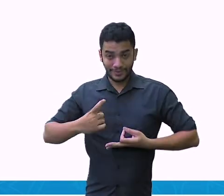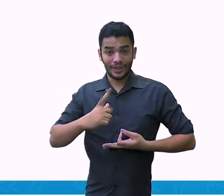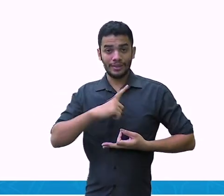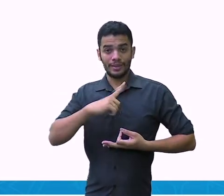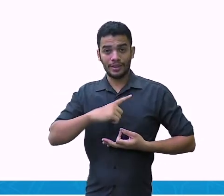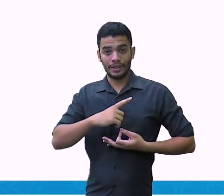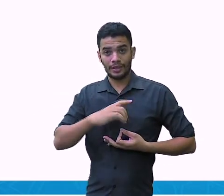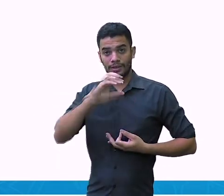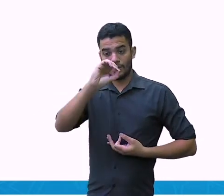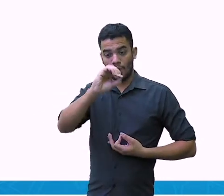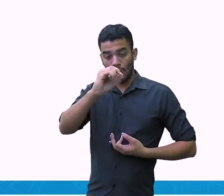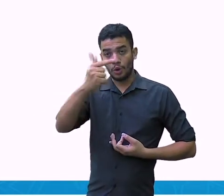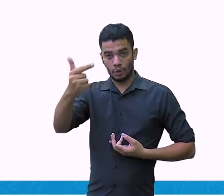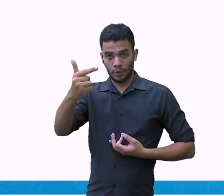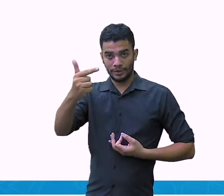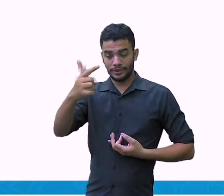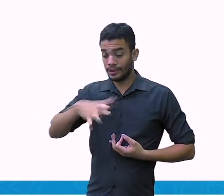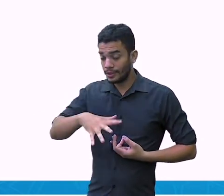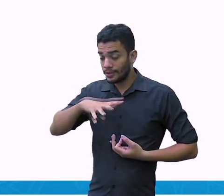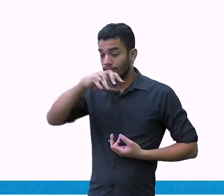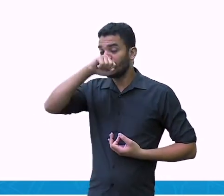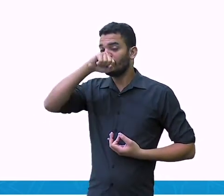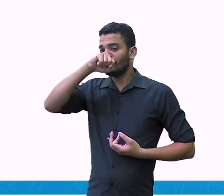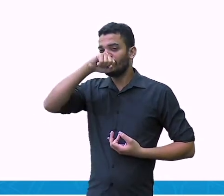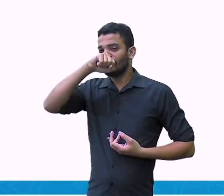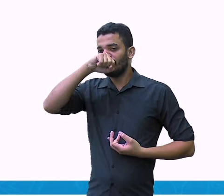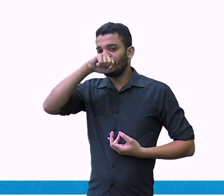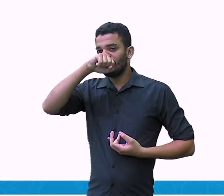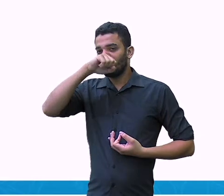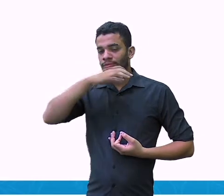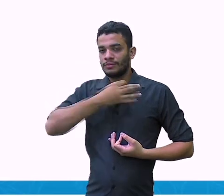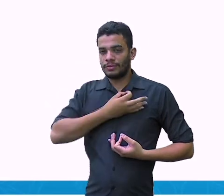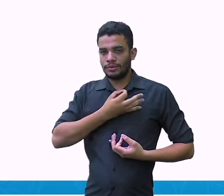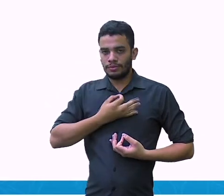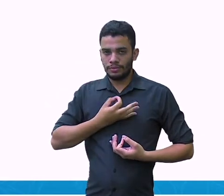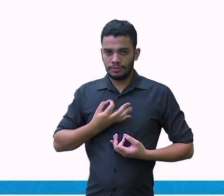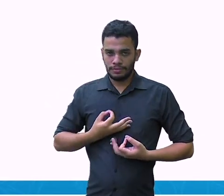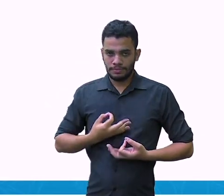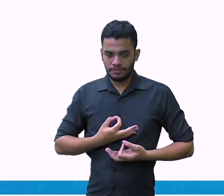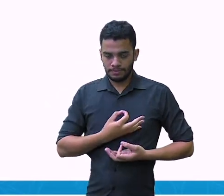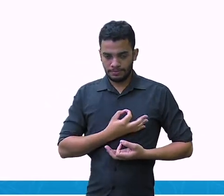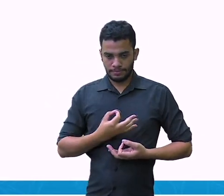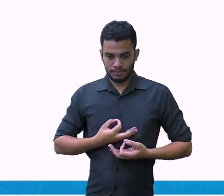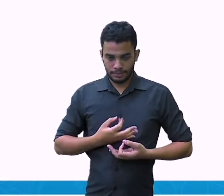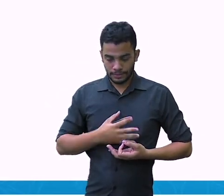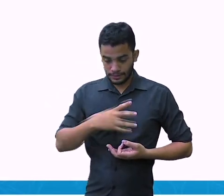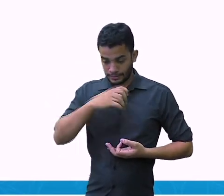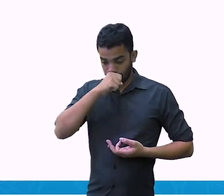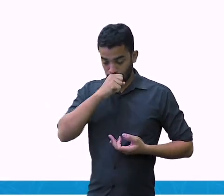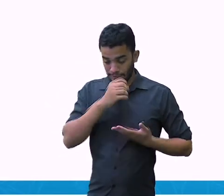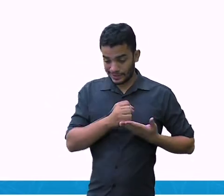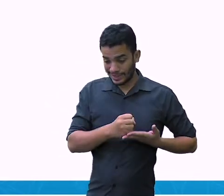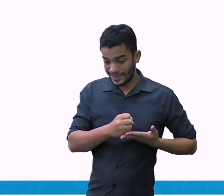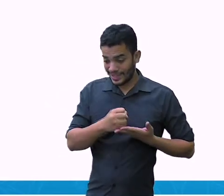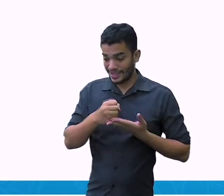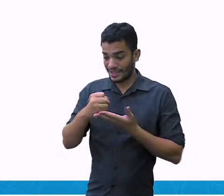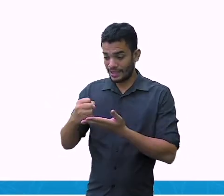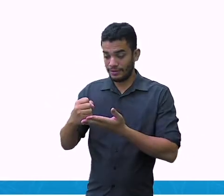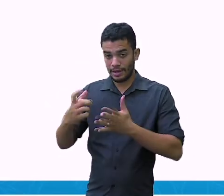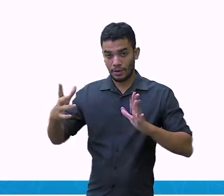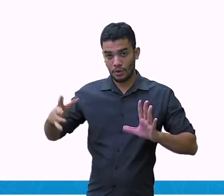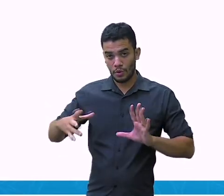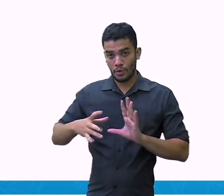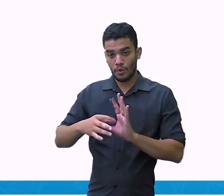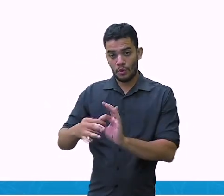ou os glóbulos vermelhos têm esse formato arredondado para ficar mais fácil ela ser